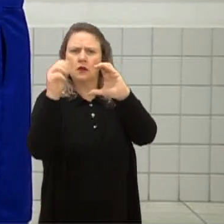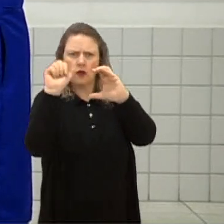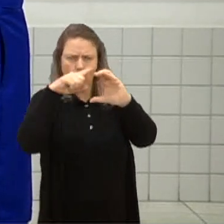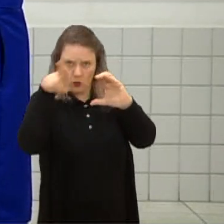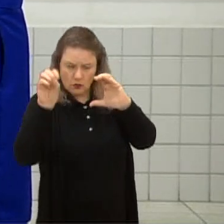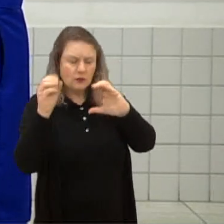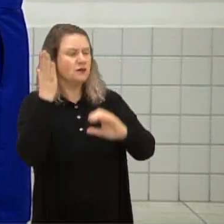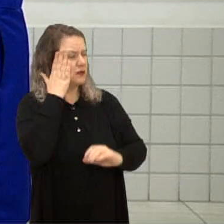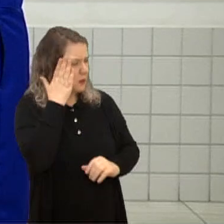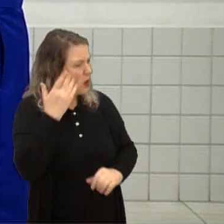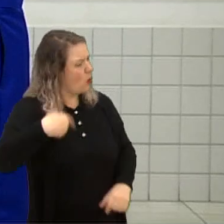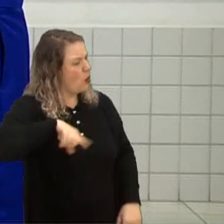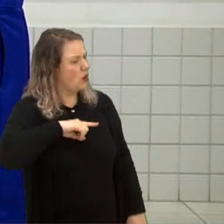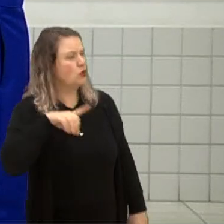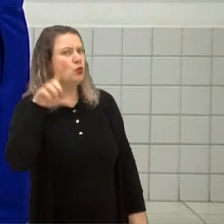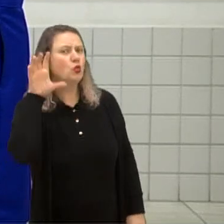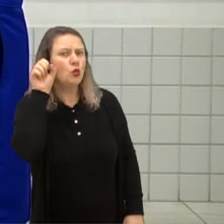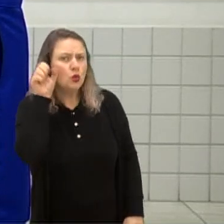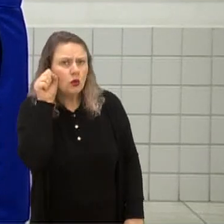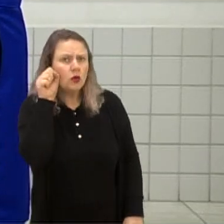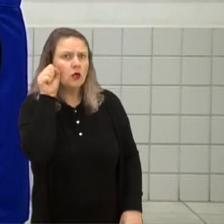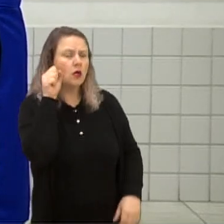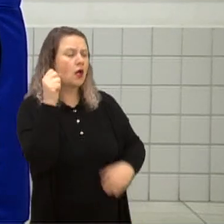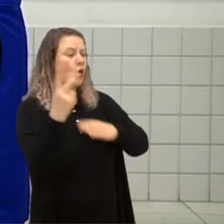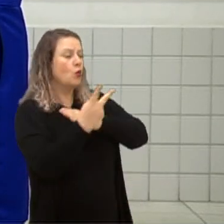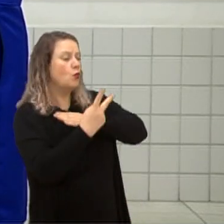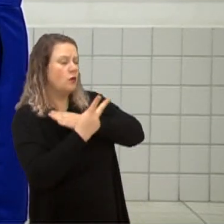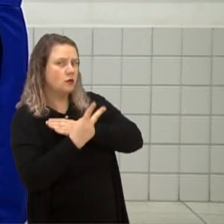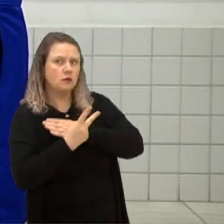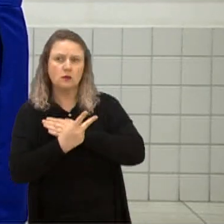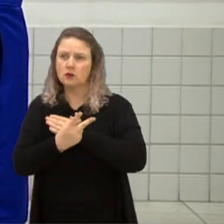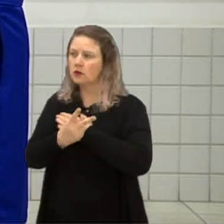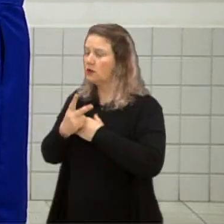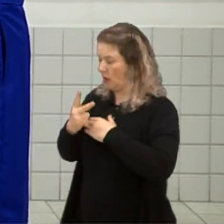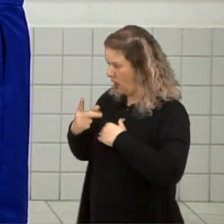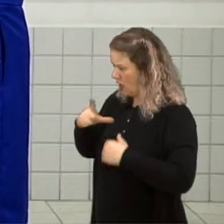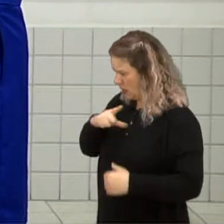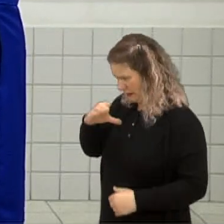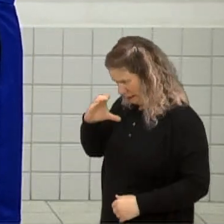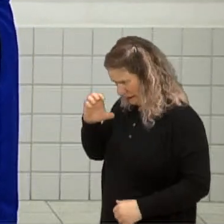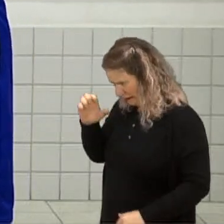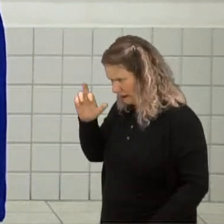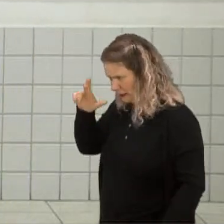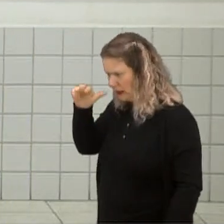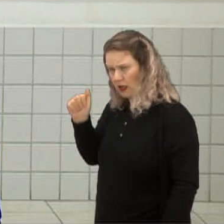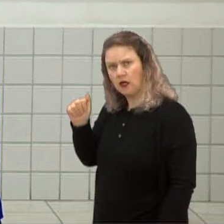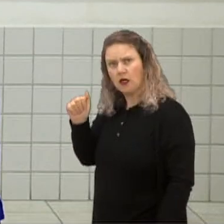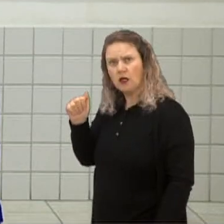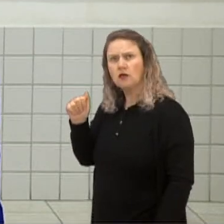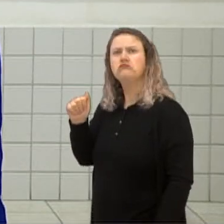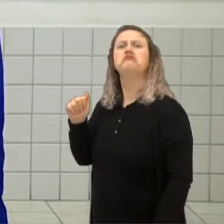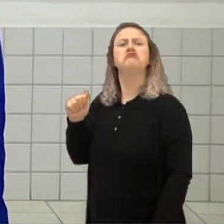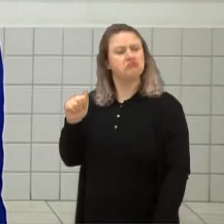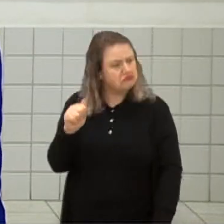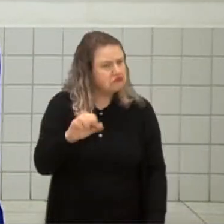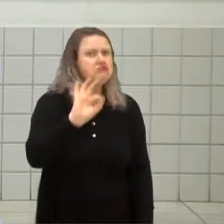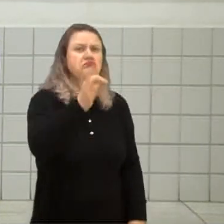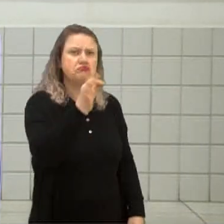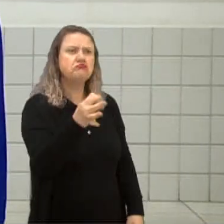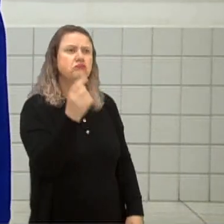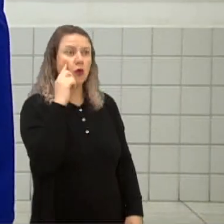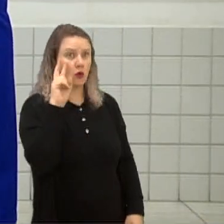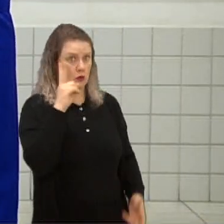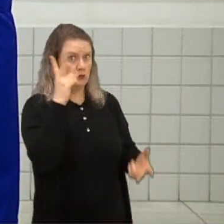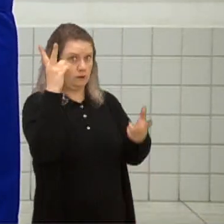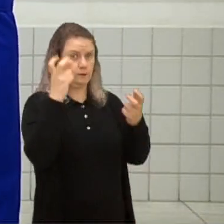orelha produz substâncias para nos proteger? Seria a cera do ouvido? Seria a cera, isso mesmo. Então vamos dar uma